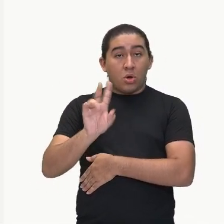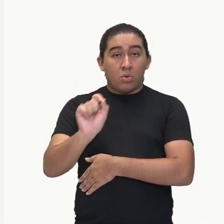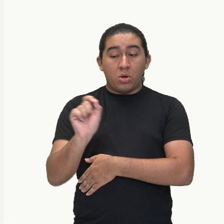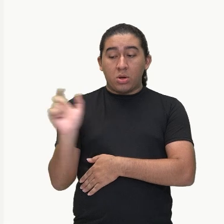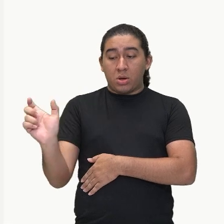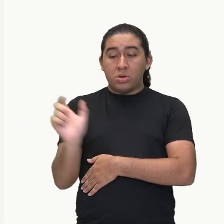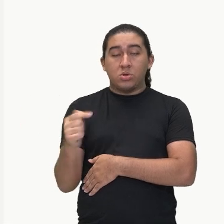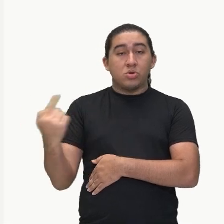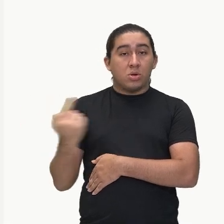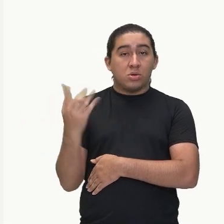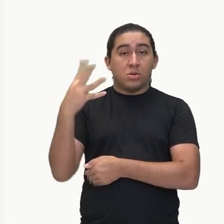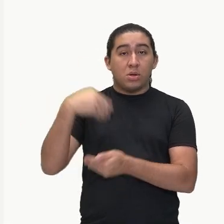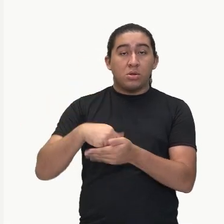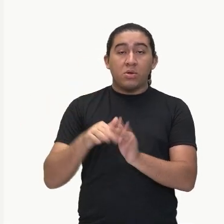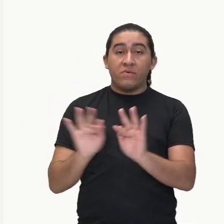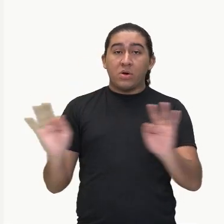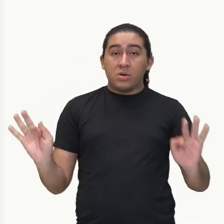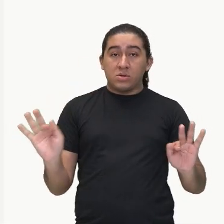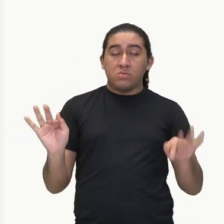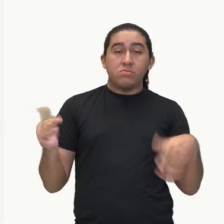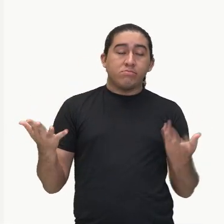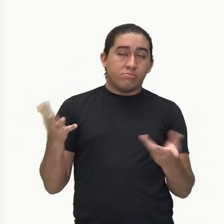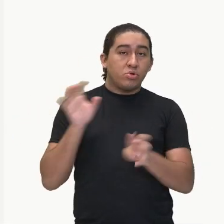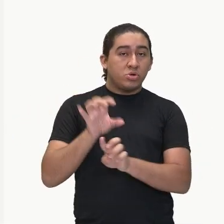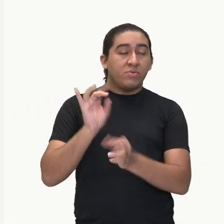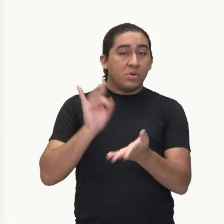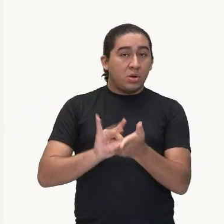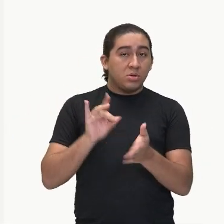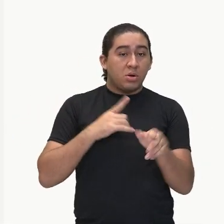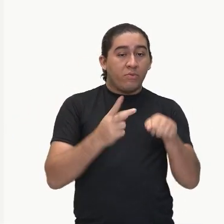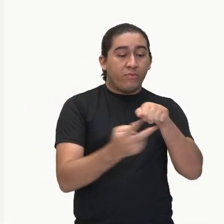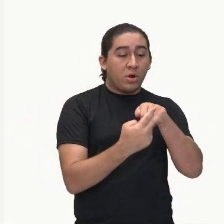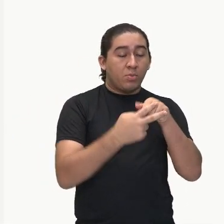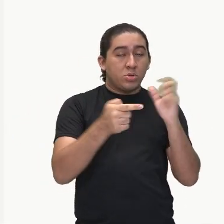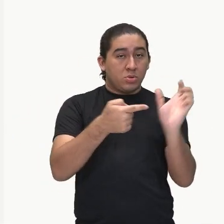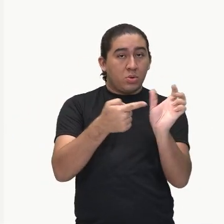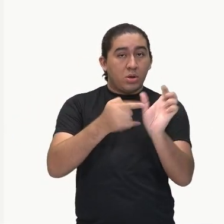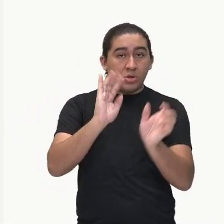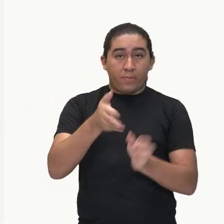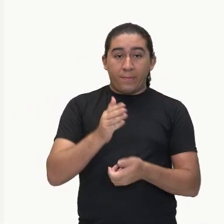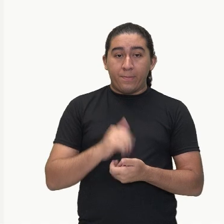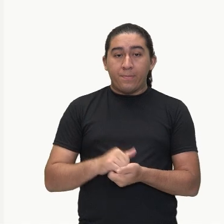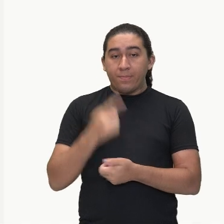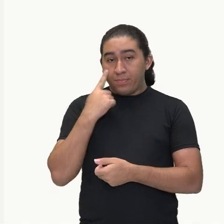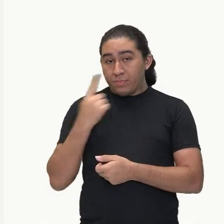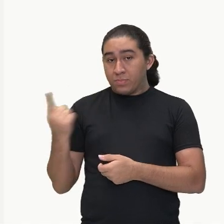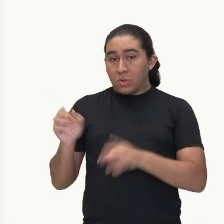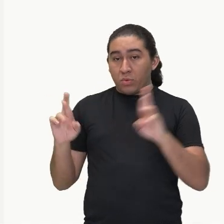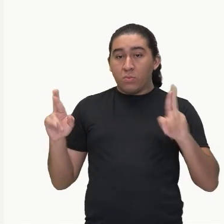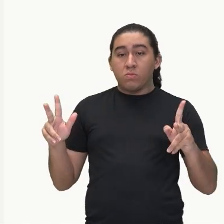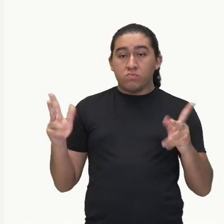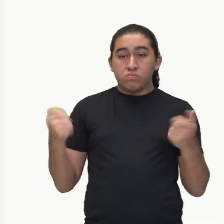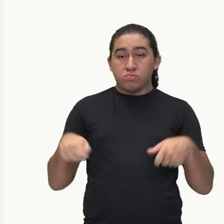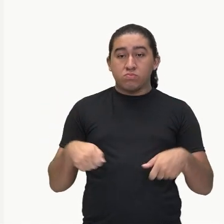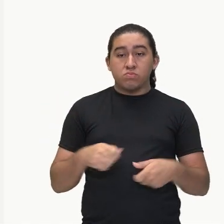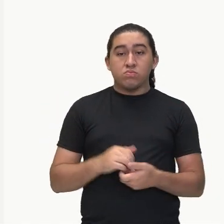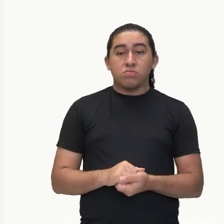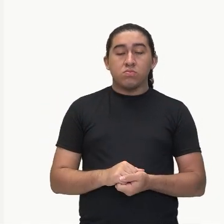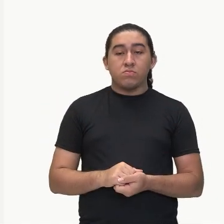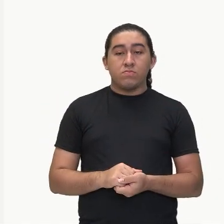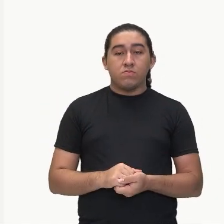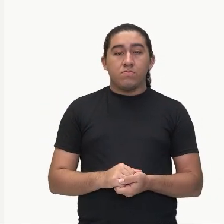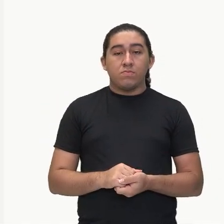próprio, Estados Unidos, influencia, fica no singular. Olha a diferença que vai dar por causa